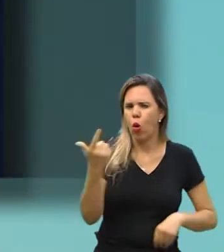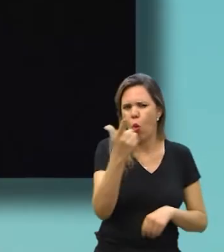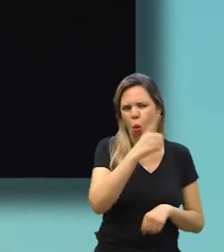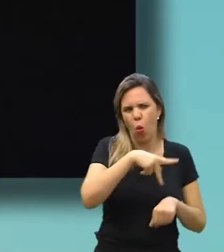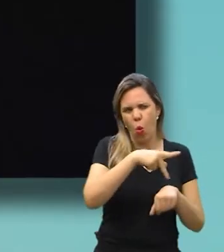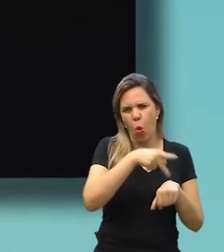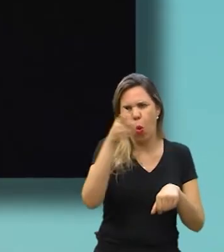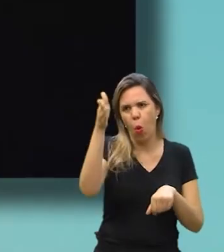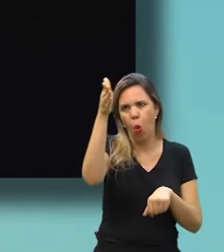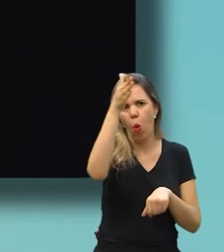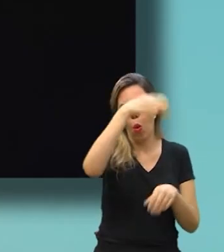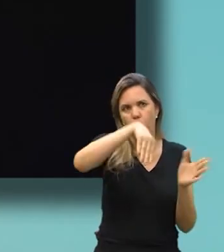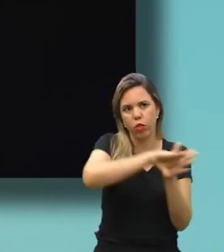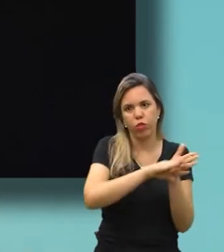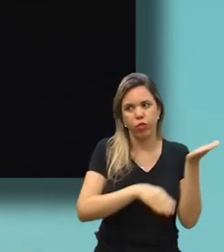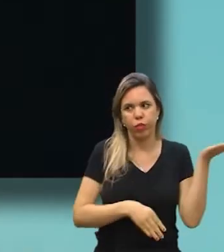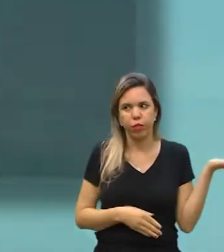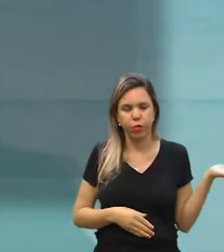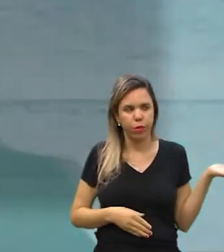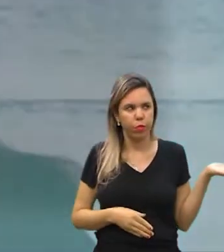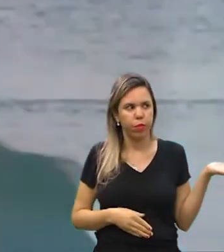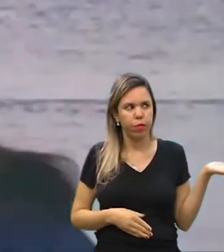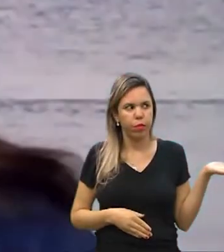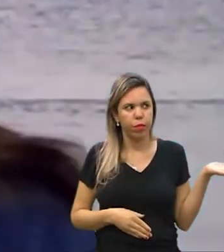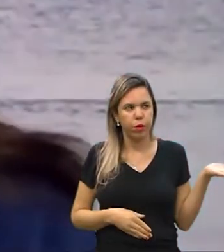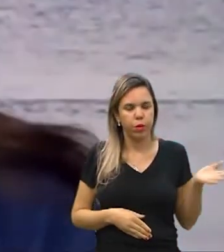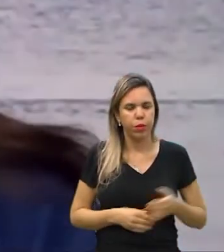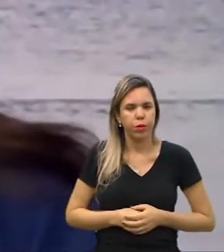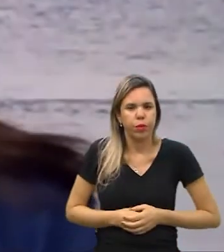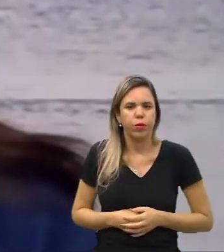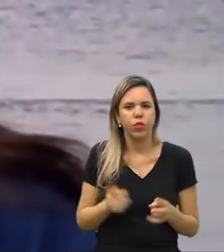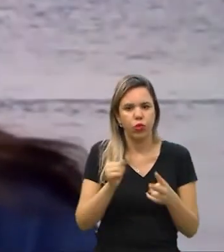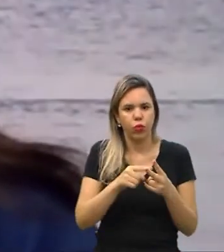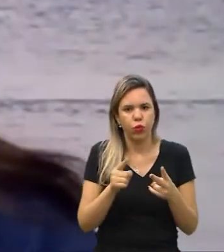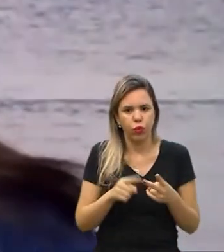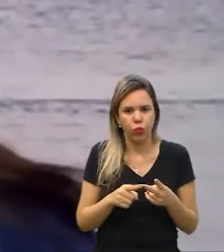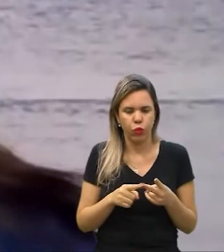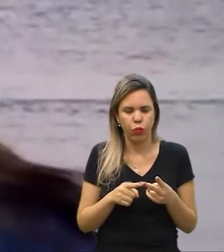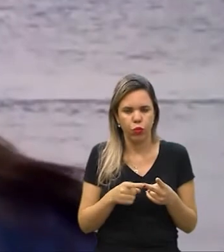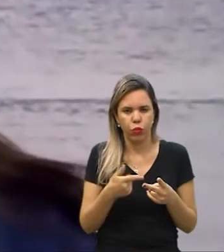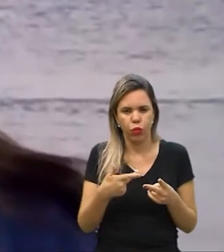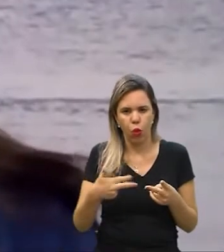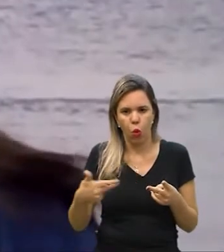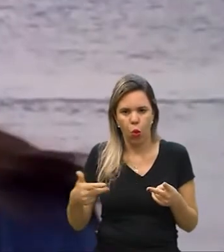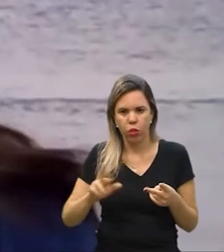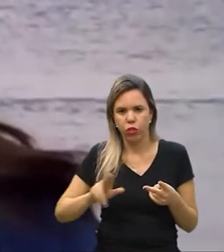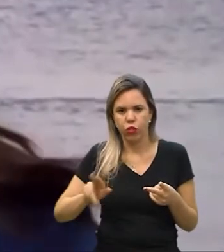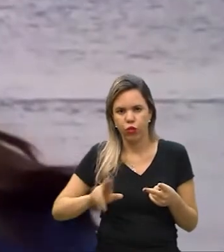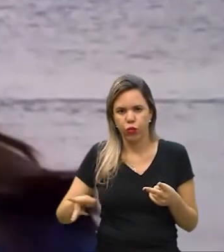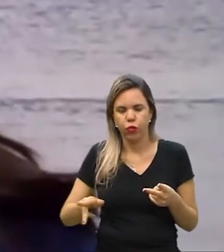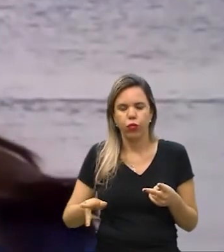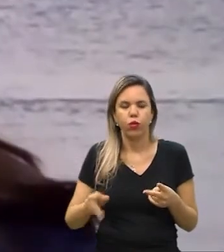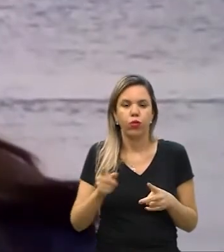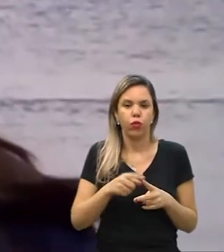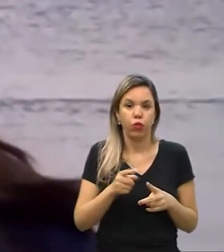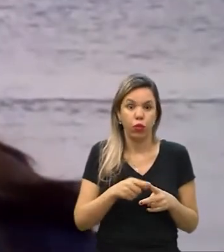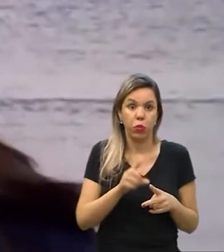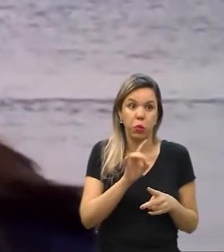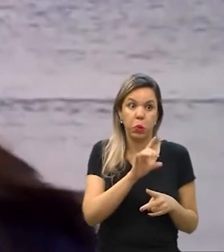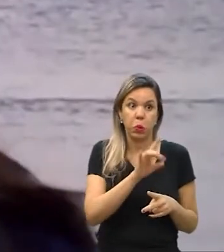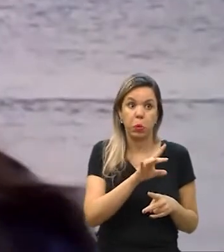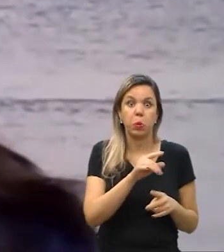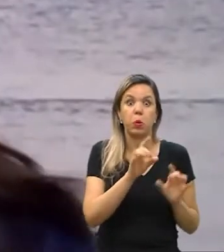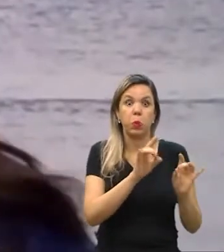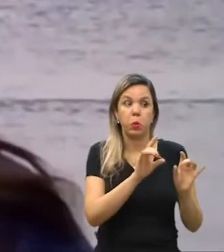do Caribe está chegando em Fernando de Noronha. Na verdade, são duas coisas diferentes, né? As espécies